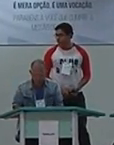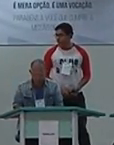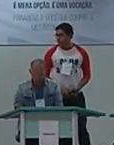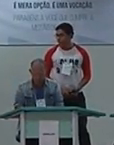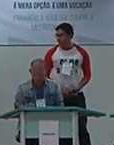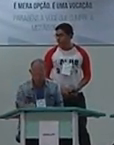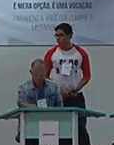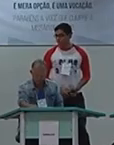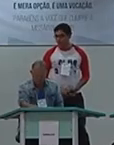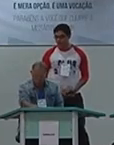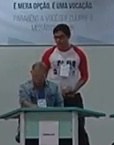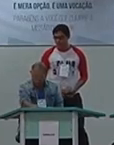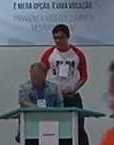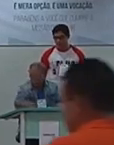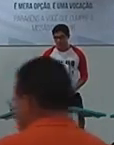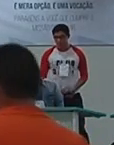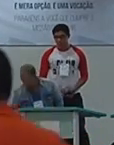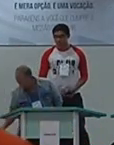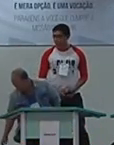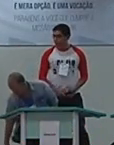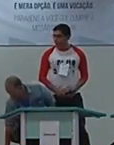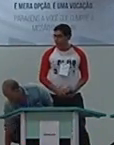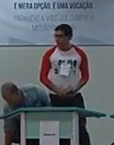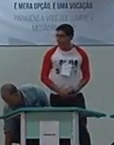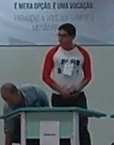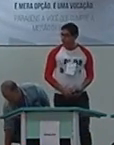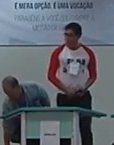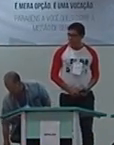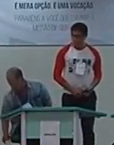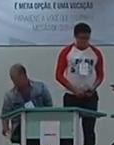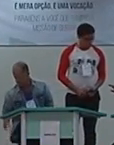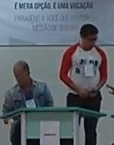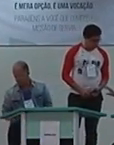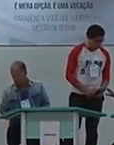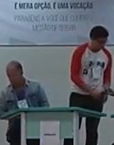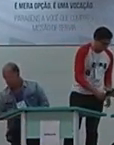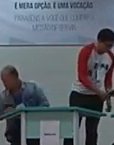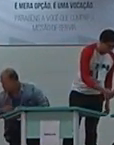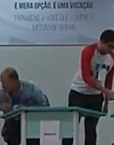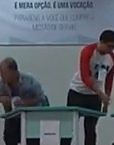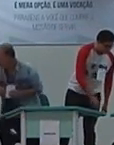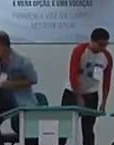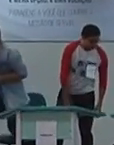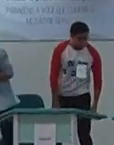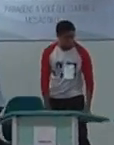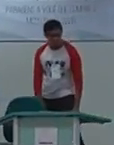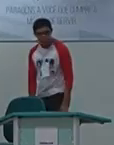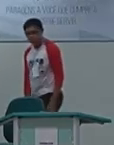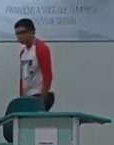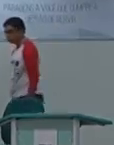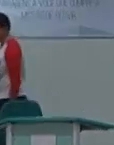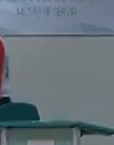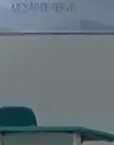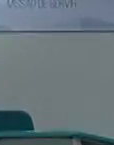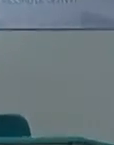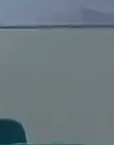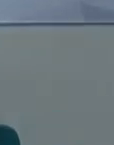daremos prosseguimento agora com as considerações finais do professor Marcos. 3 minutos, professor.